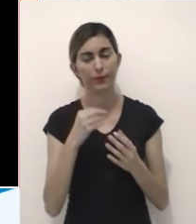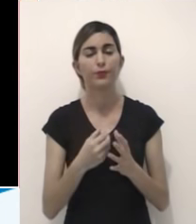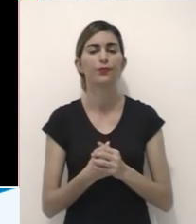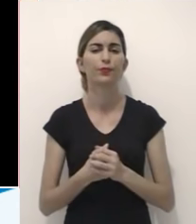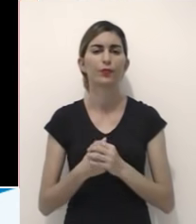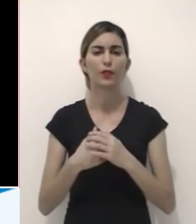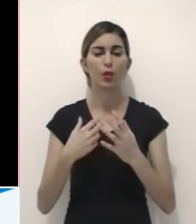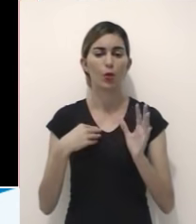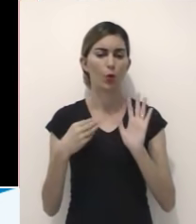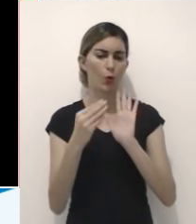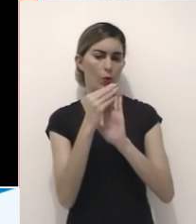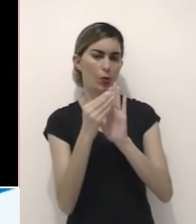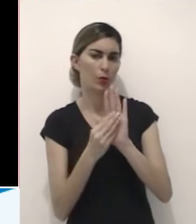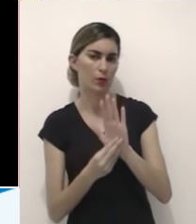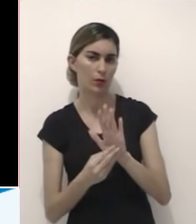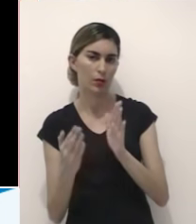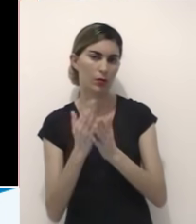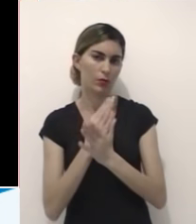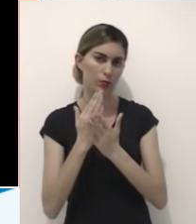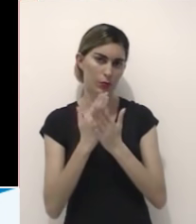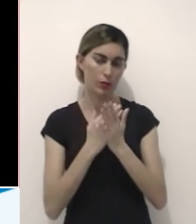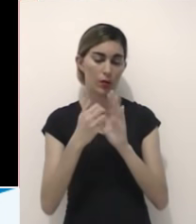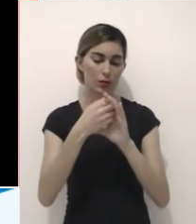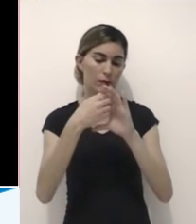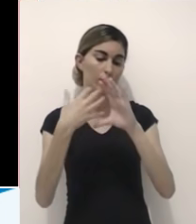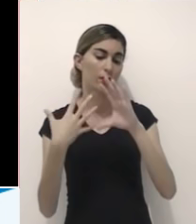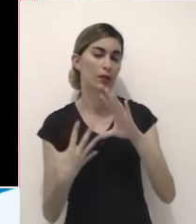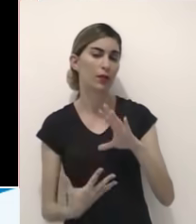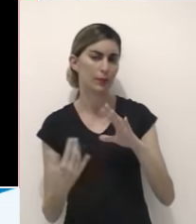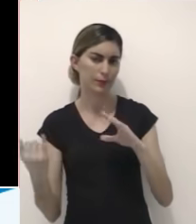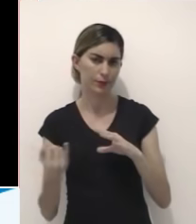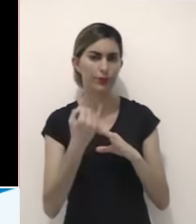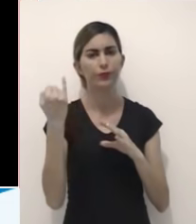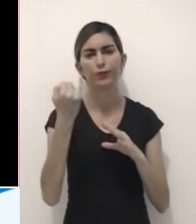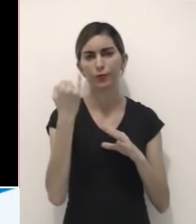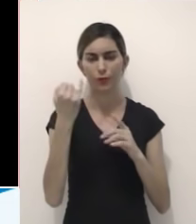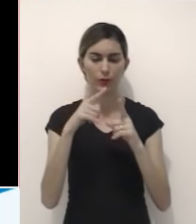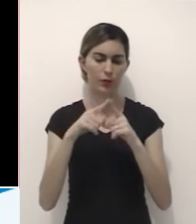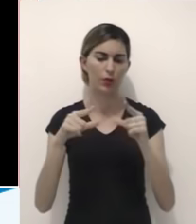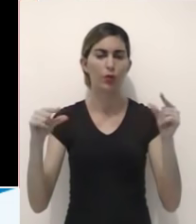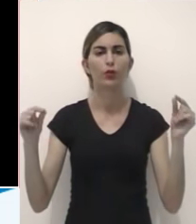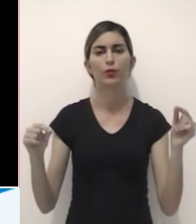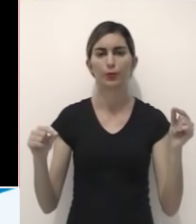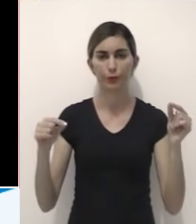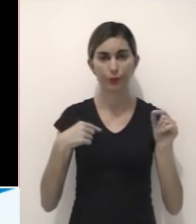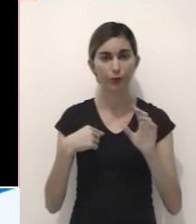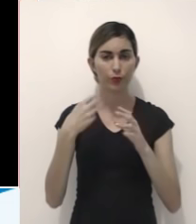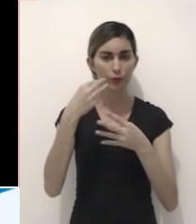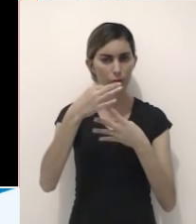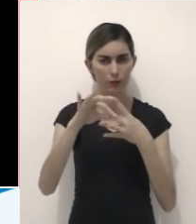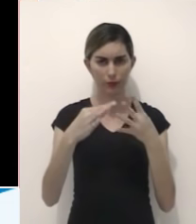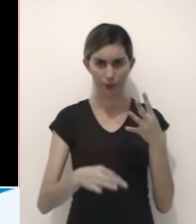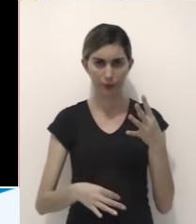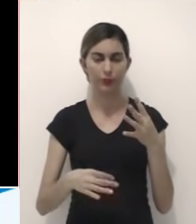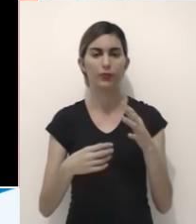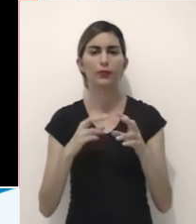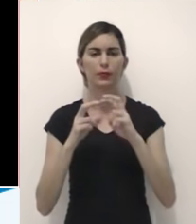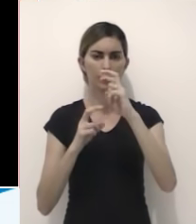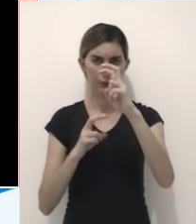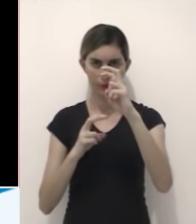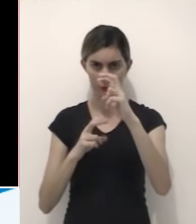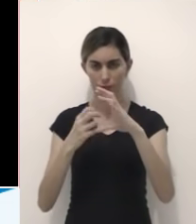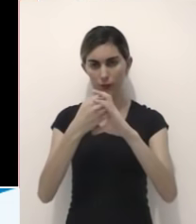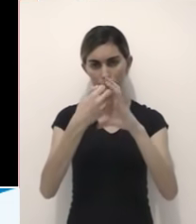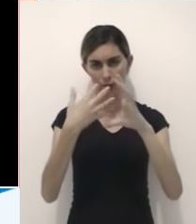Então vamos lá, vamos colocar aqui algumas características importantes da Lua. Eu vou citar para